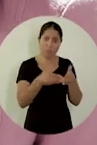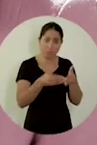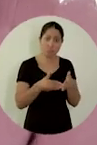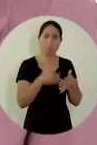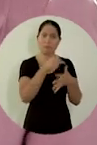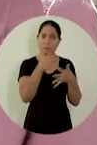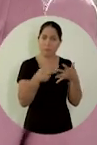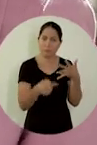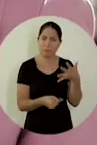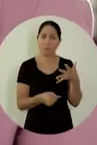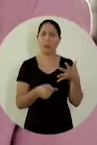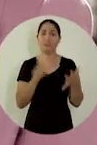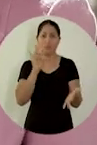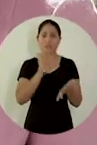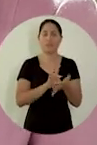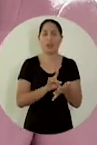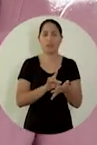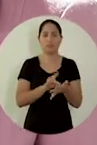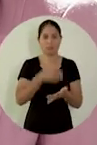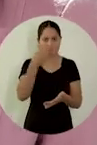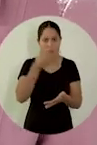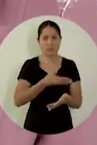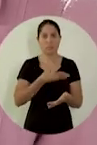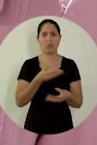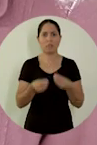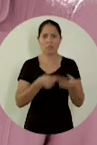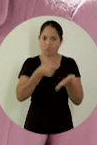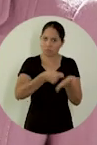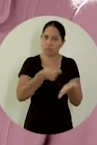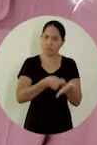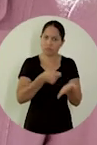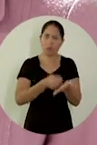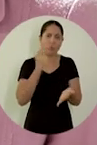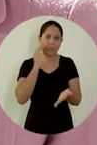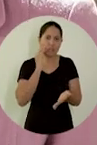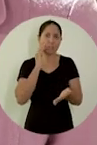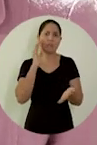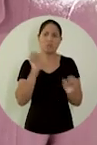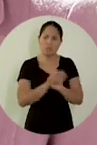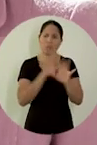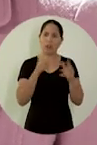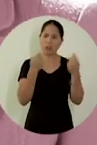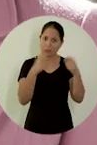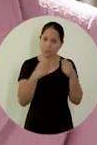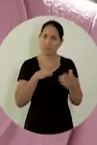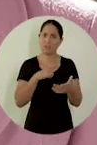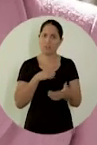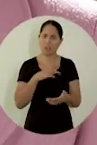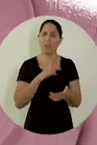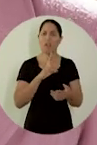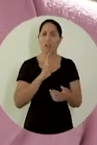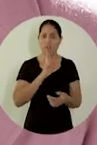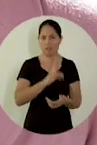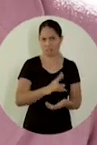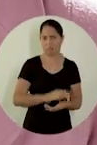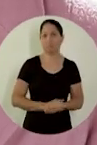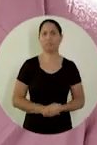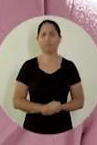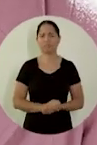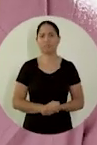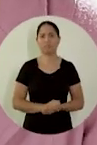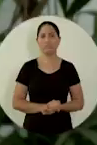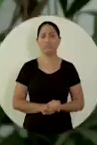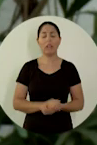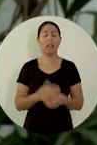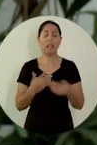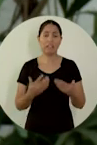e pedindo muita efetividade na cobrança daquilo que nós entendemos que é necessário como atos de